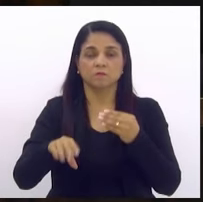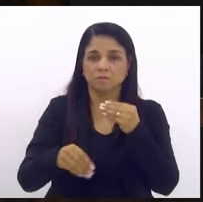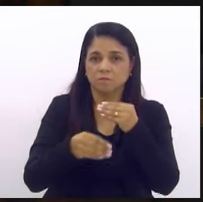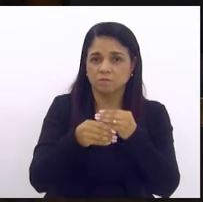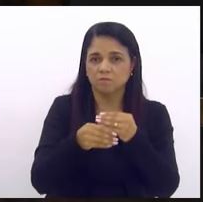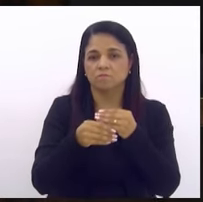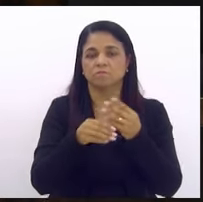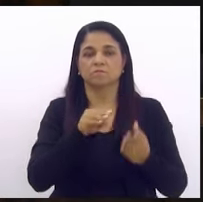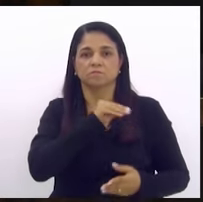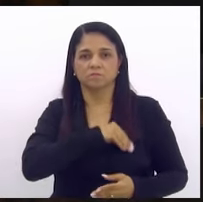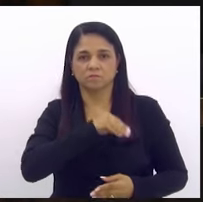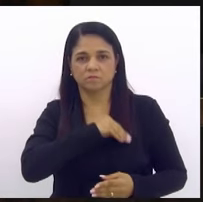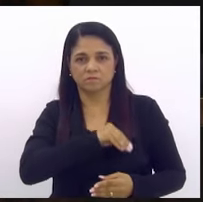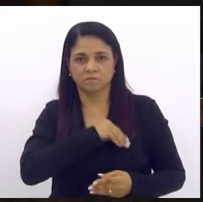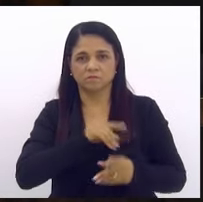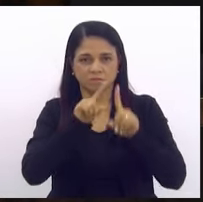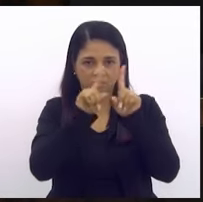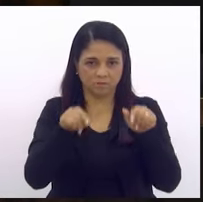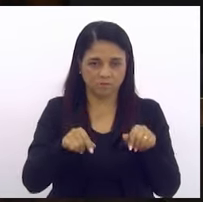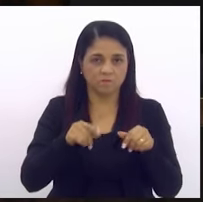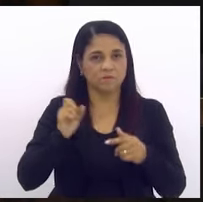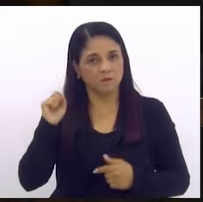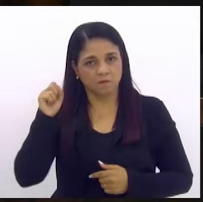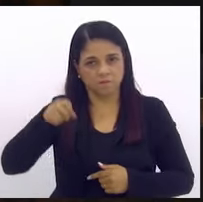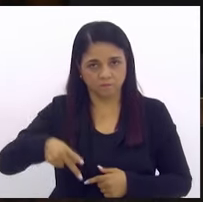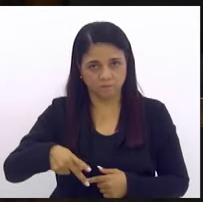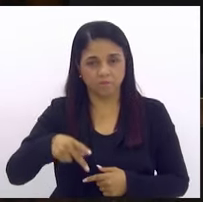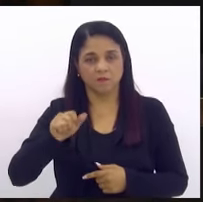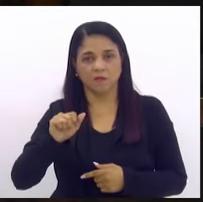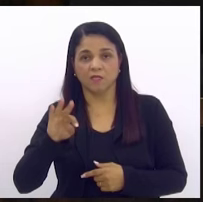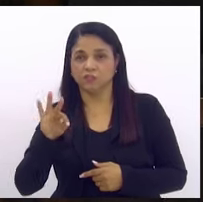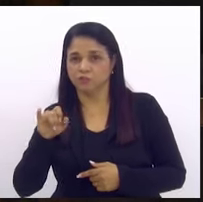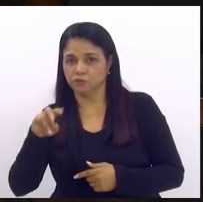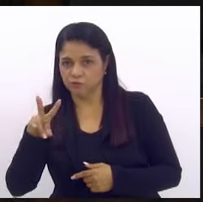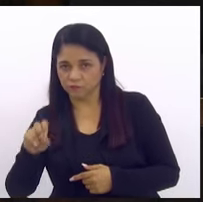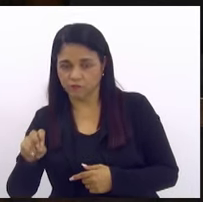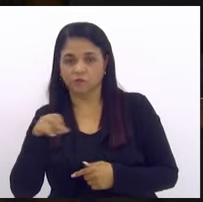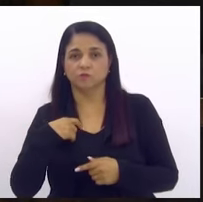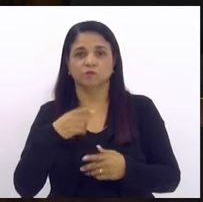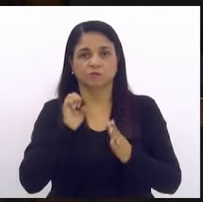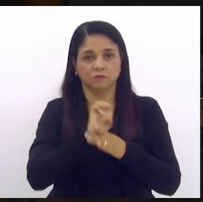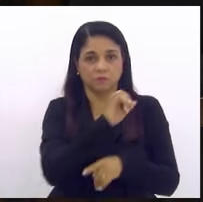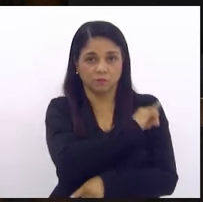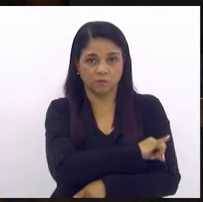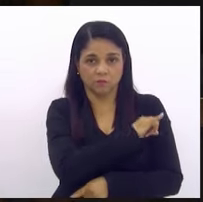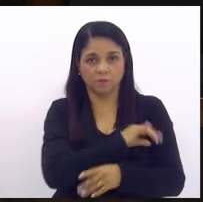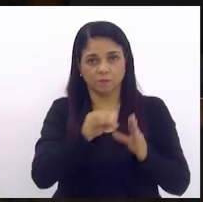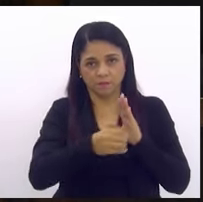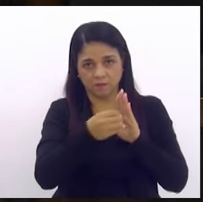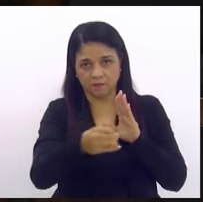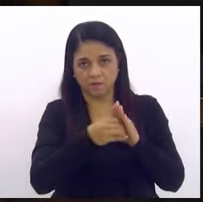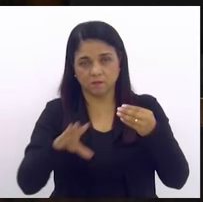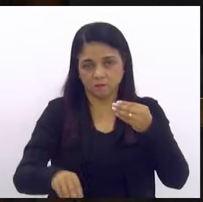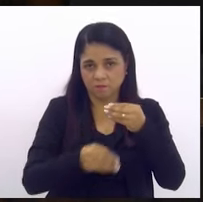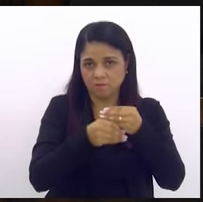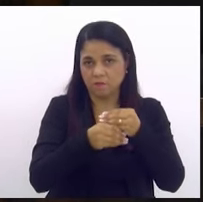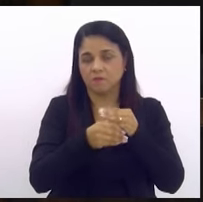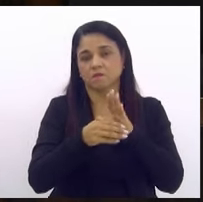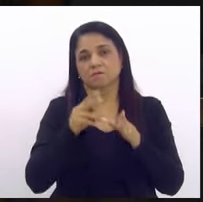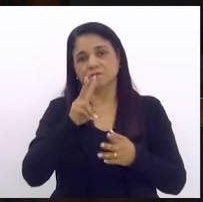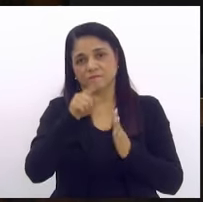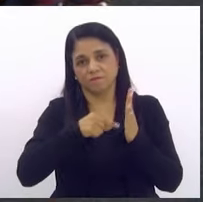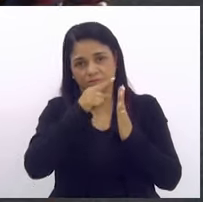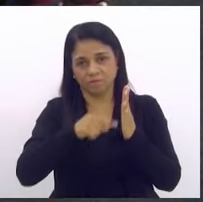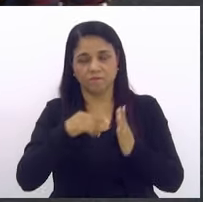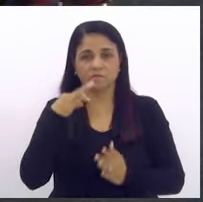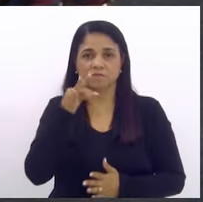da remuneração de servidores ativos, inativos e pensionistas do Estado do Rio de Janeiro. Pendendo de parecer da Comissão de Emendas Constitucionais e Vetos, Jorge